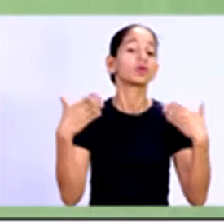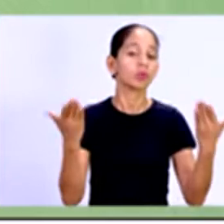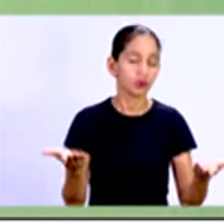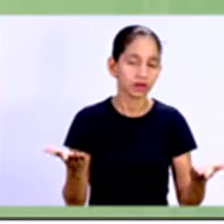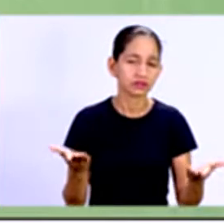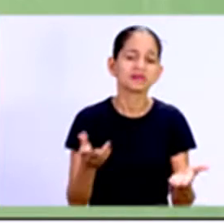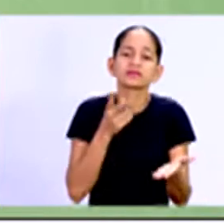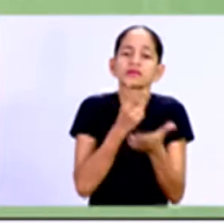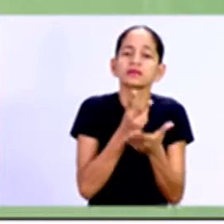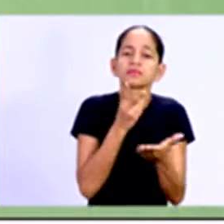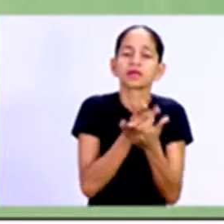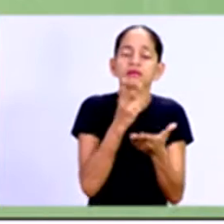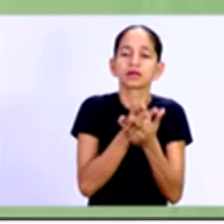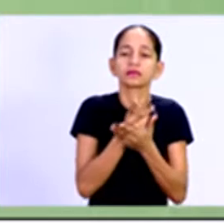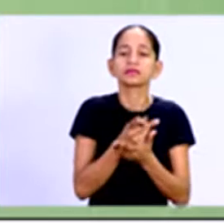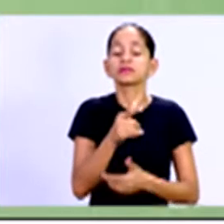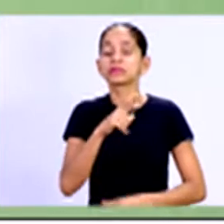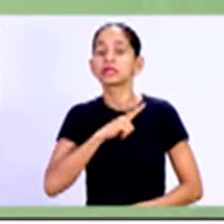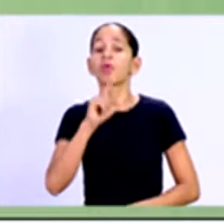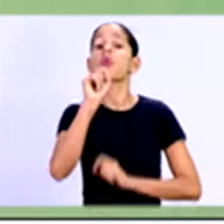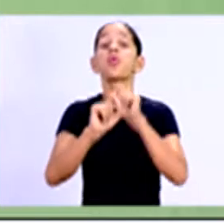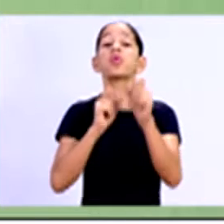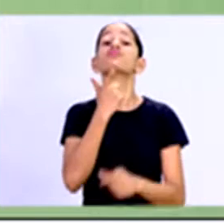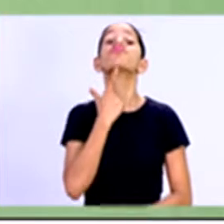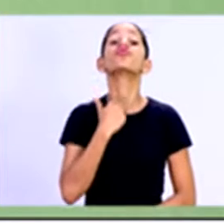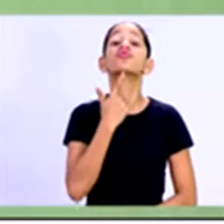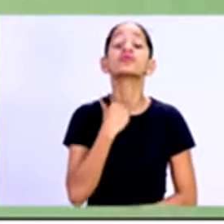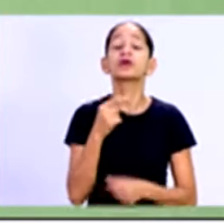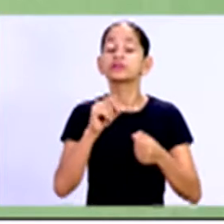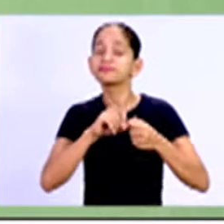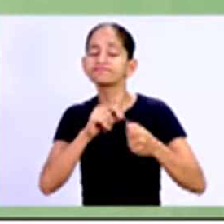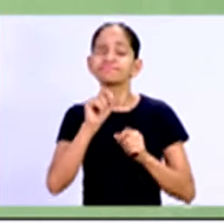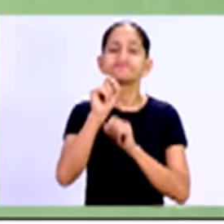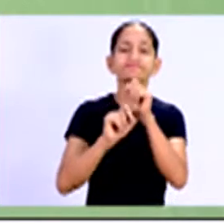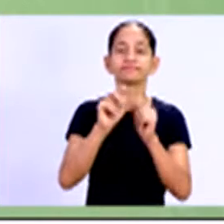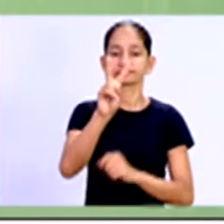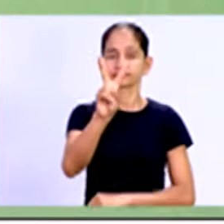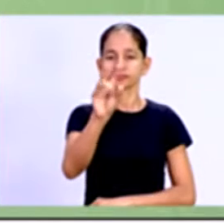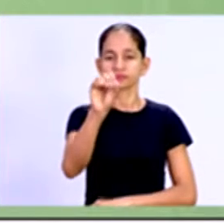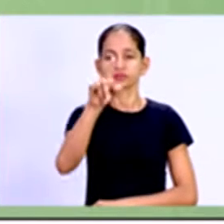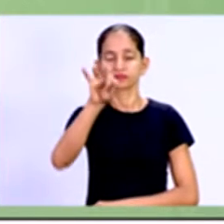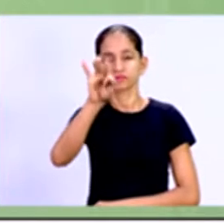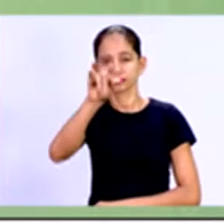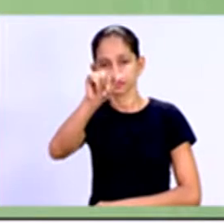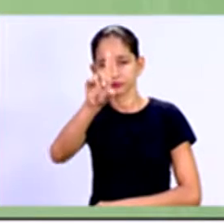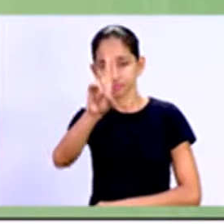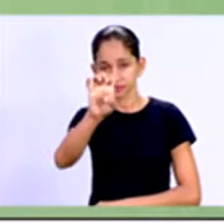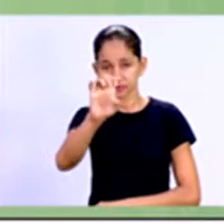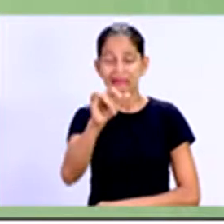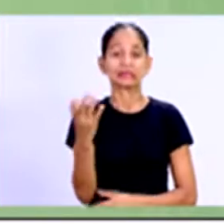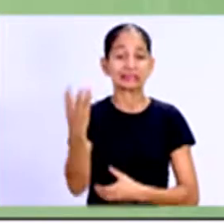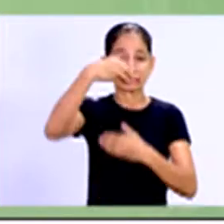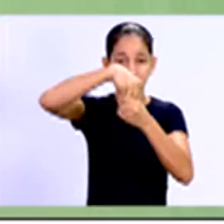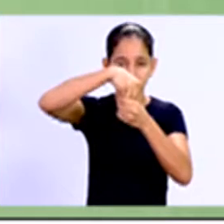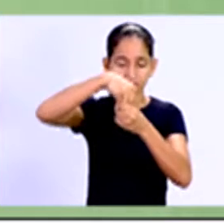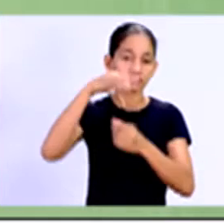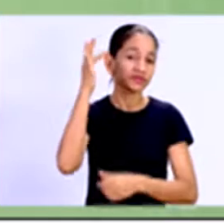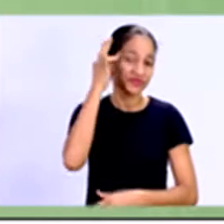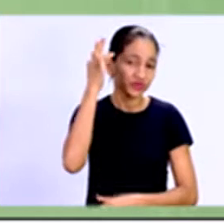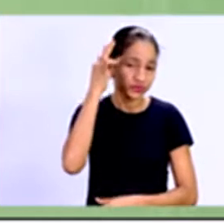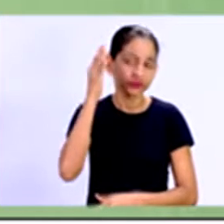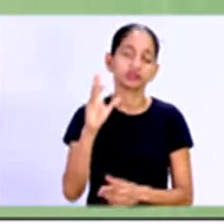ser dotado de vontade. Essa palavra vontade, na filosofia, ela